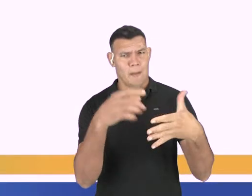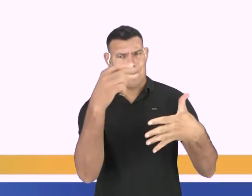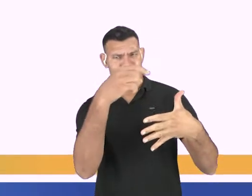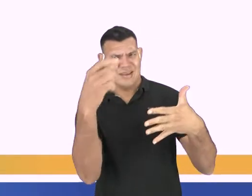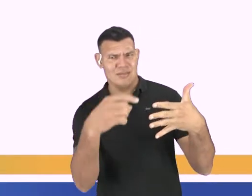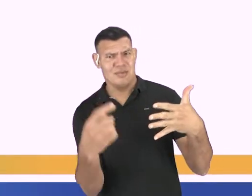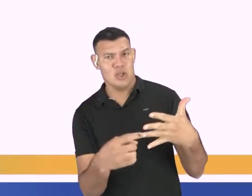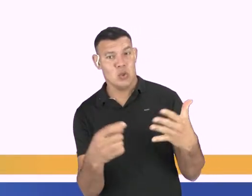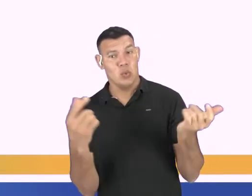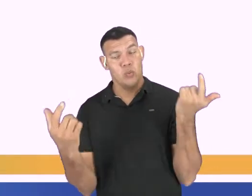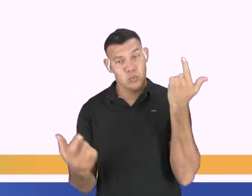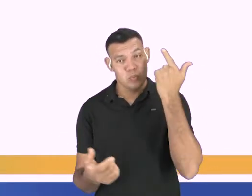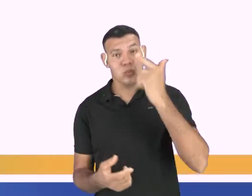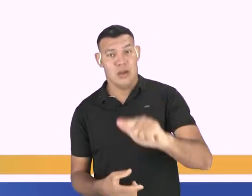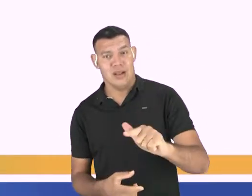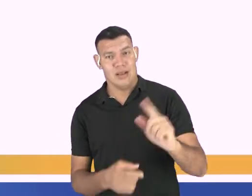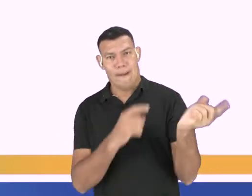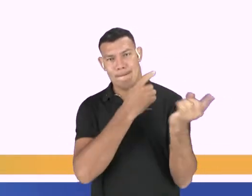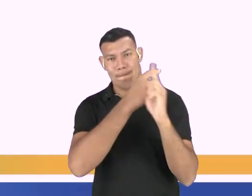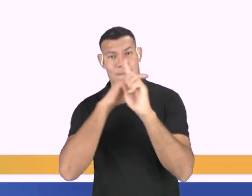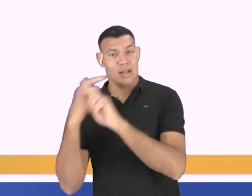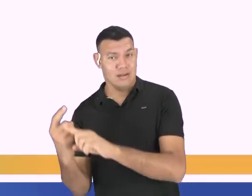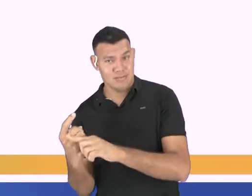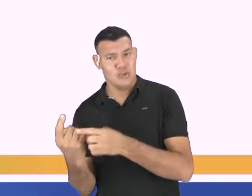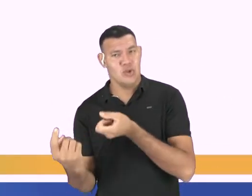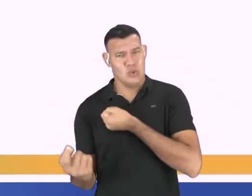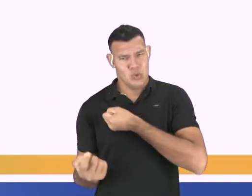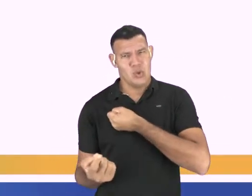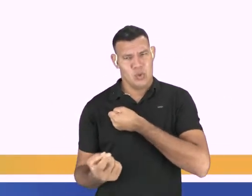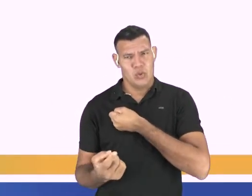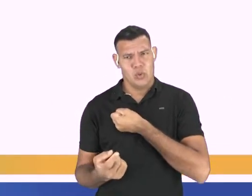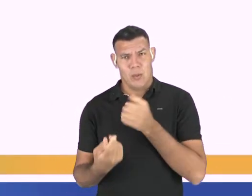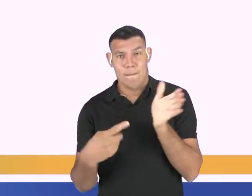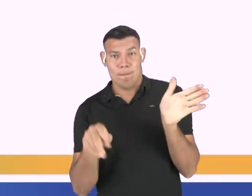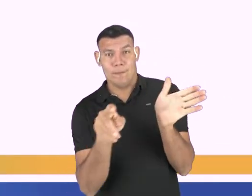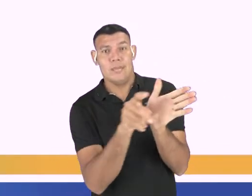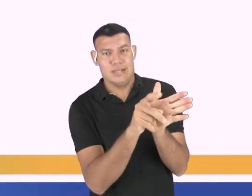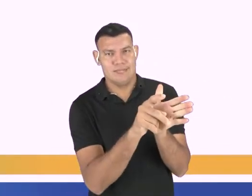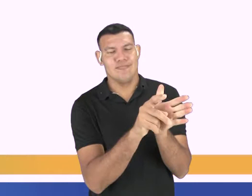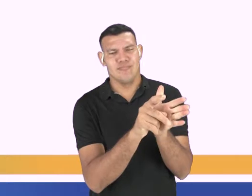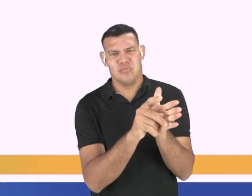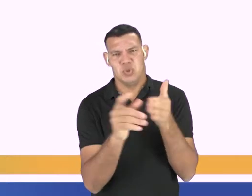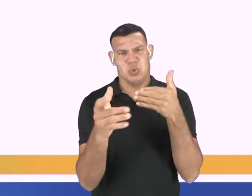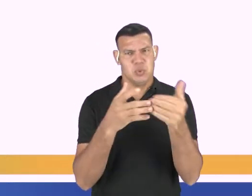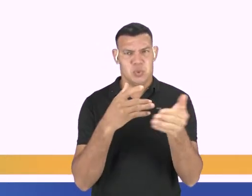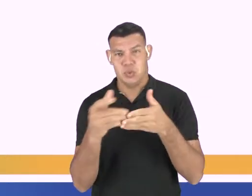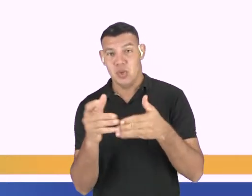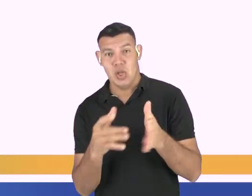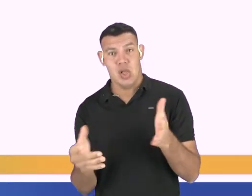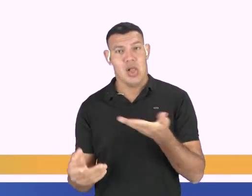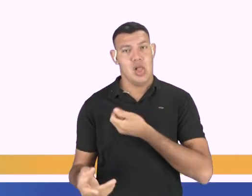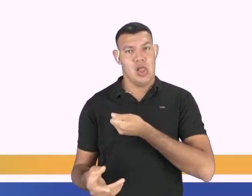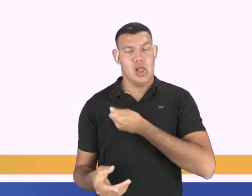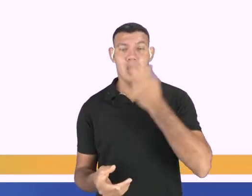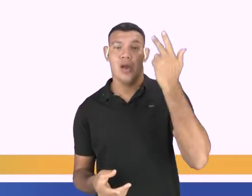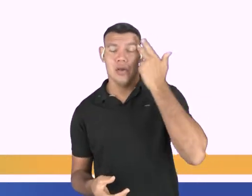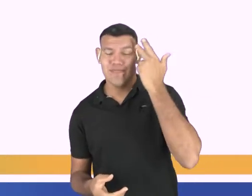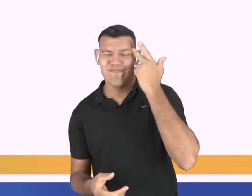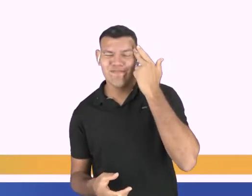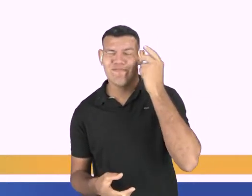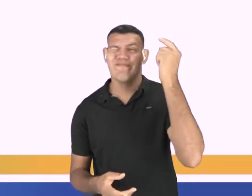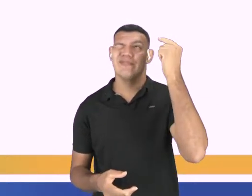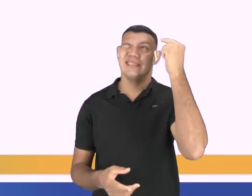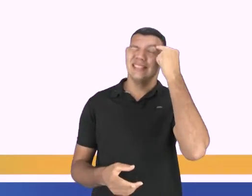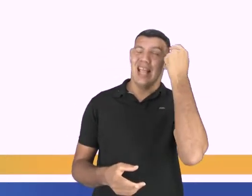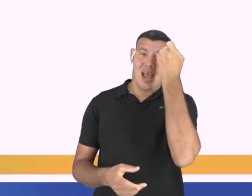são obtidos após a multiplicação desse número fixo por todos os números naturais, né? Então isso nos remete